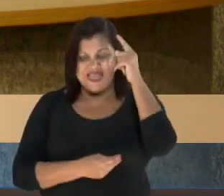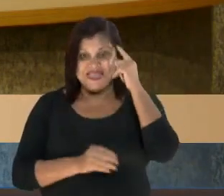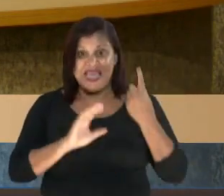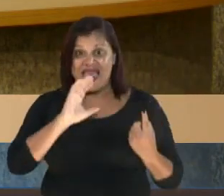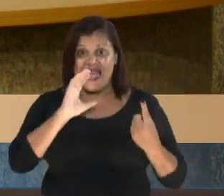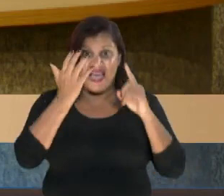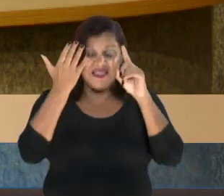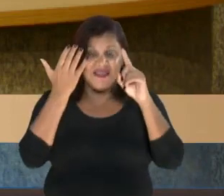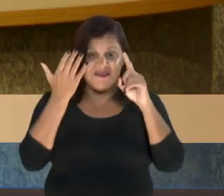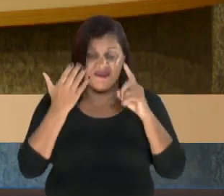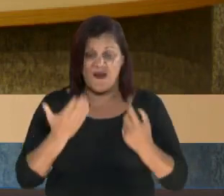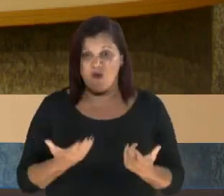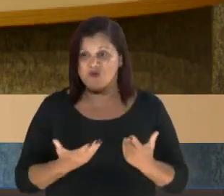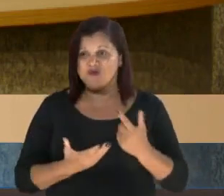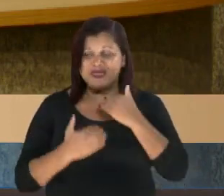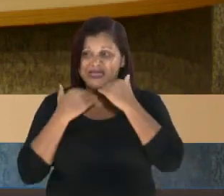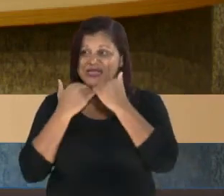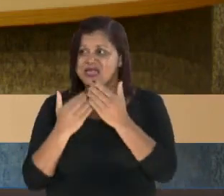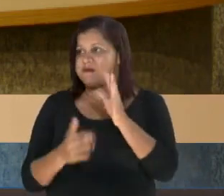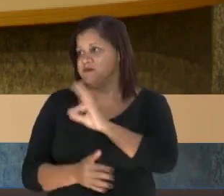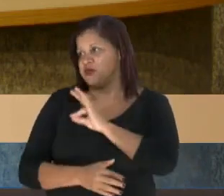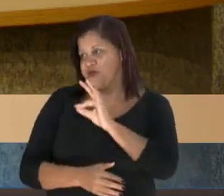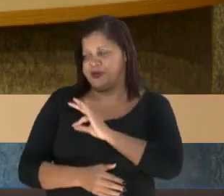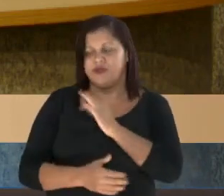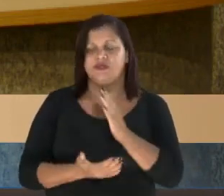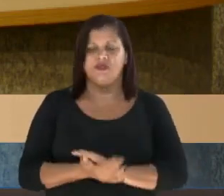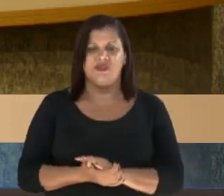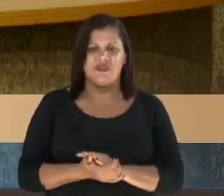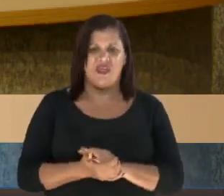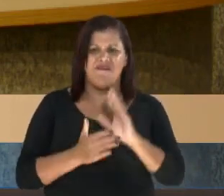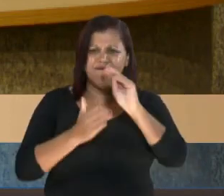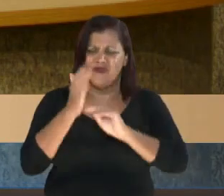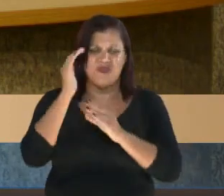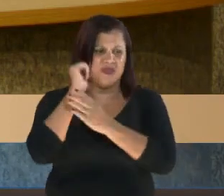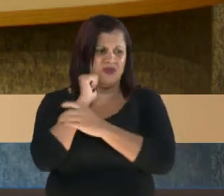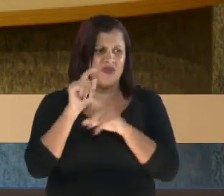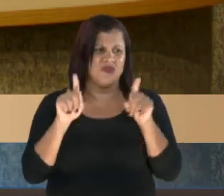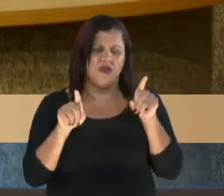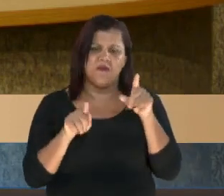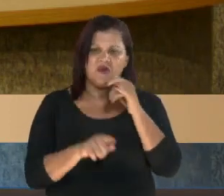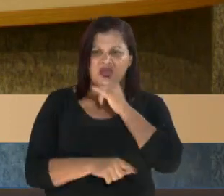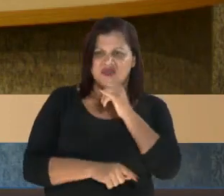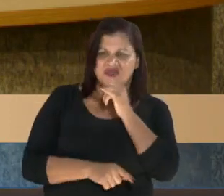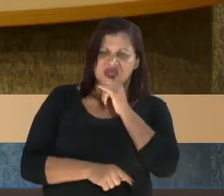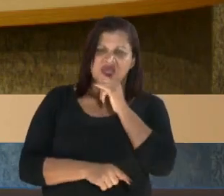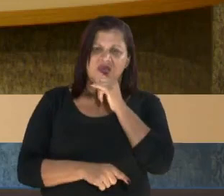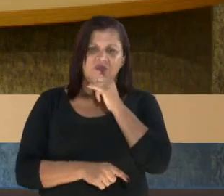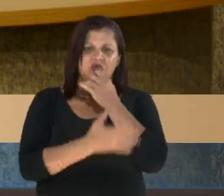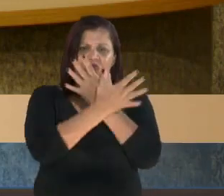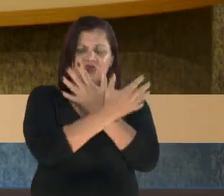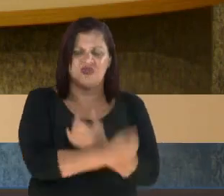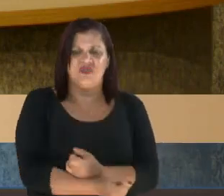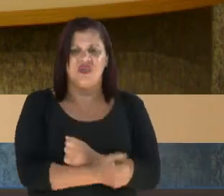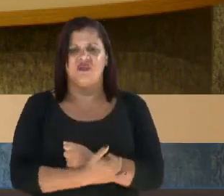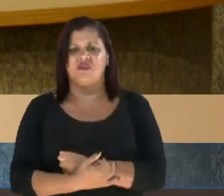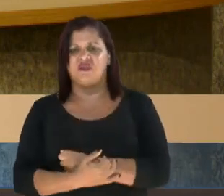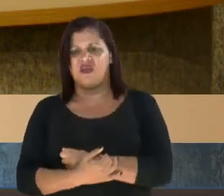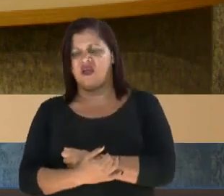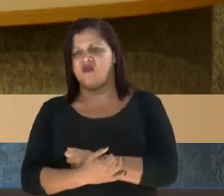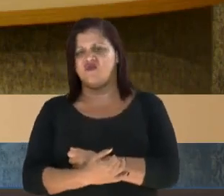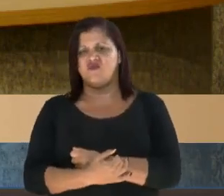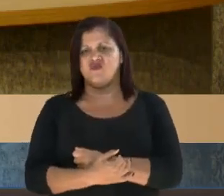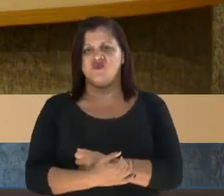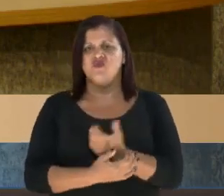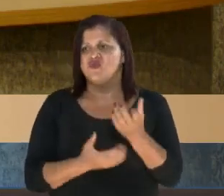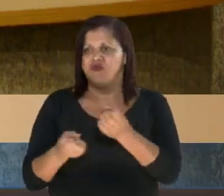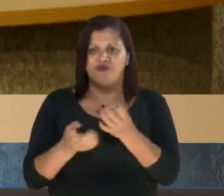militar né não temos como pensar a insegurança por exemplo do Sertão do nosso Estado o índice de tráfico de drogas